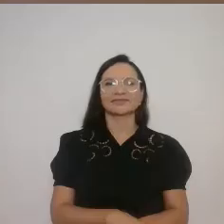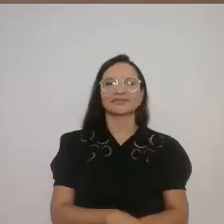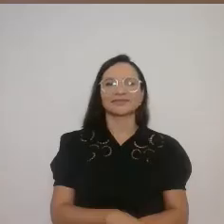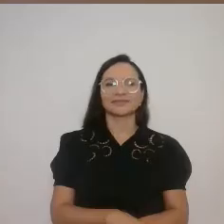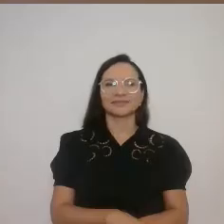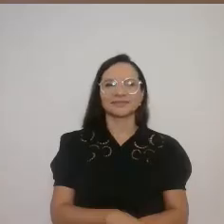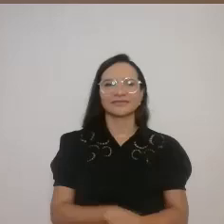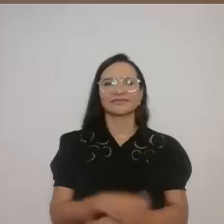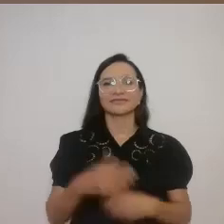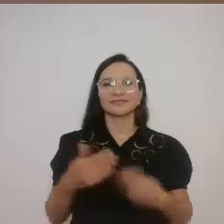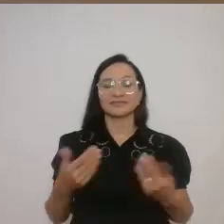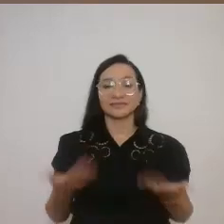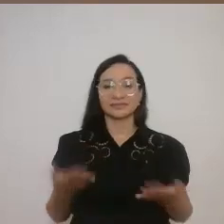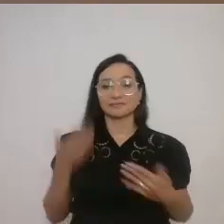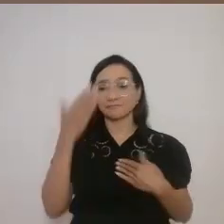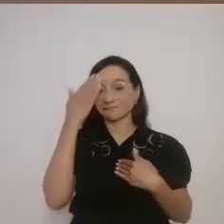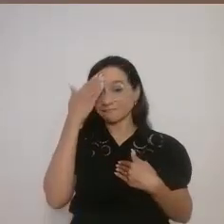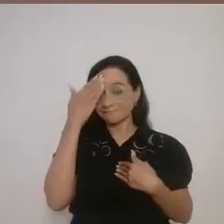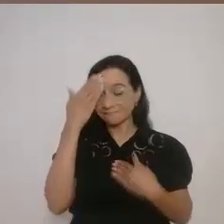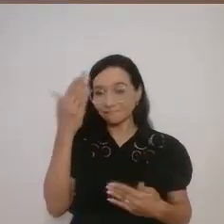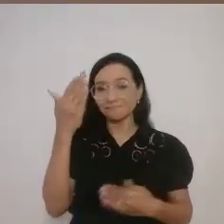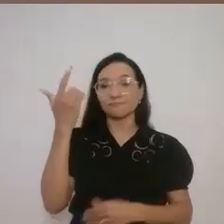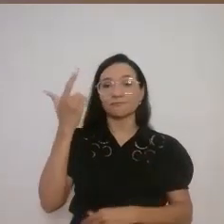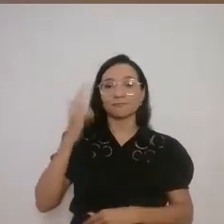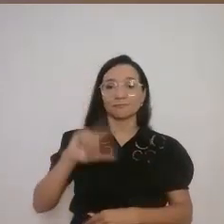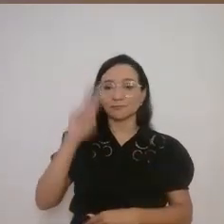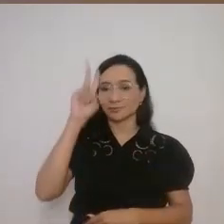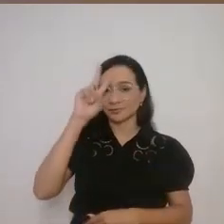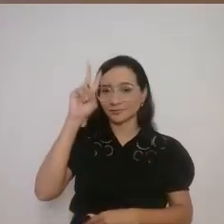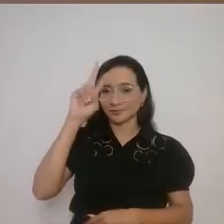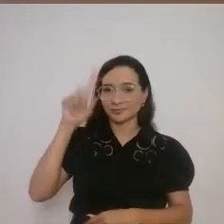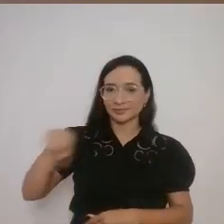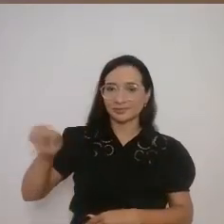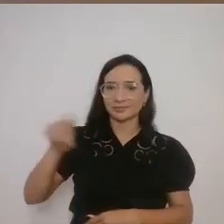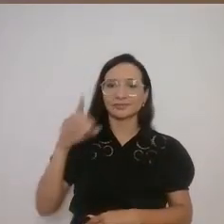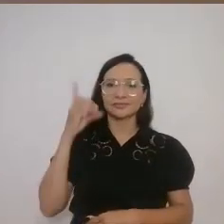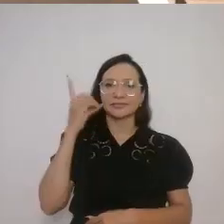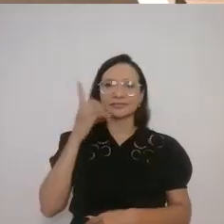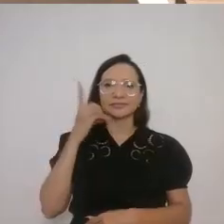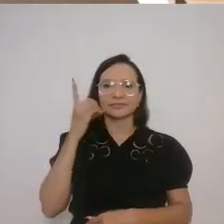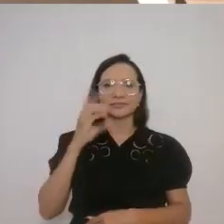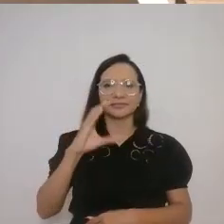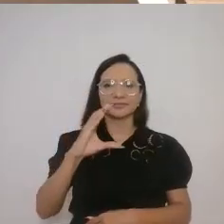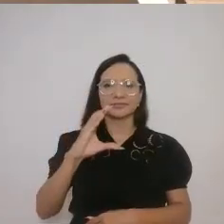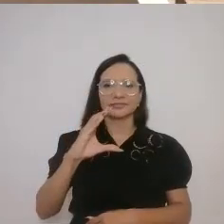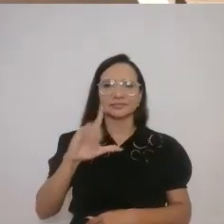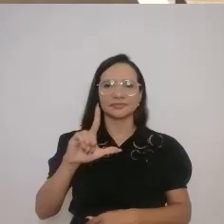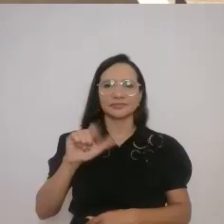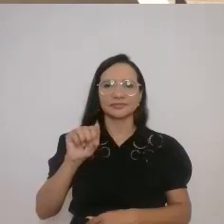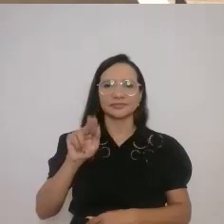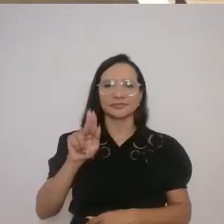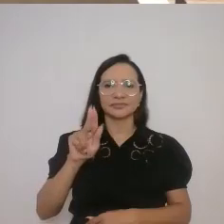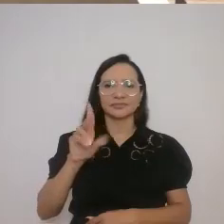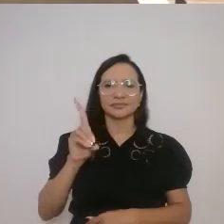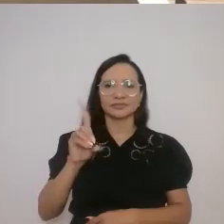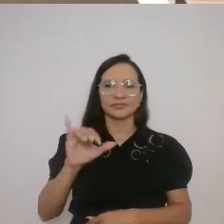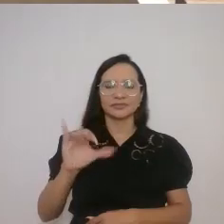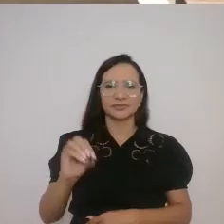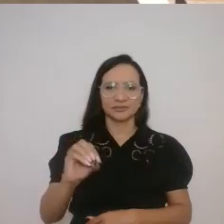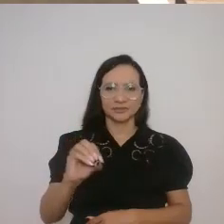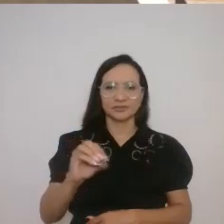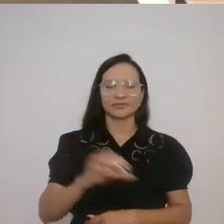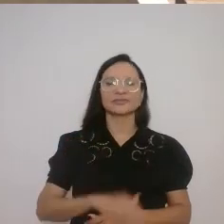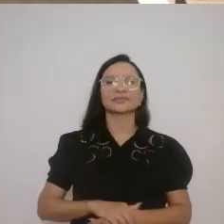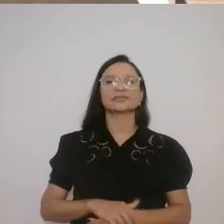Então, agradeço novamente a lembrança. Desembargador Cláudio. Excelência, realçar o